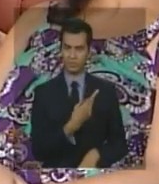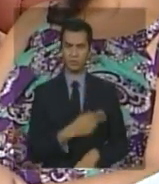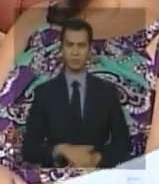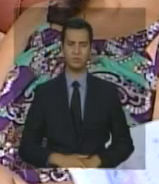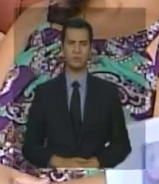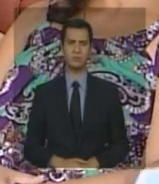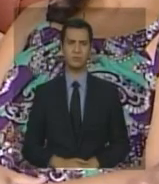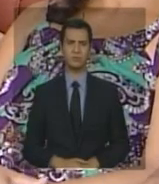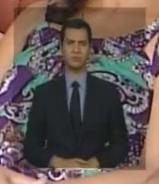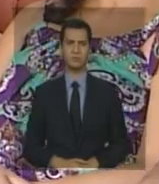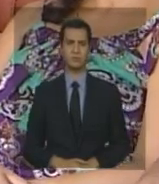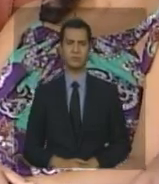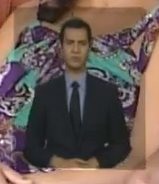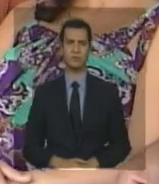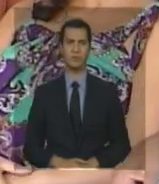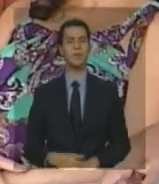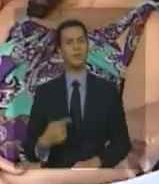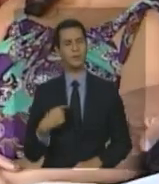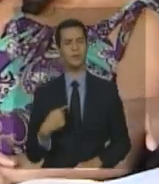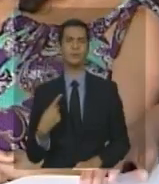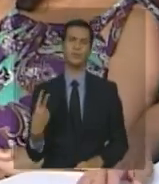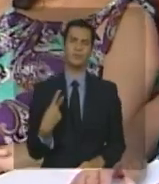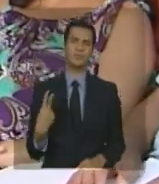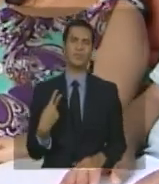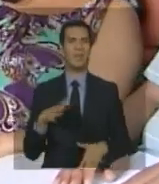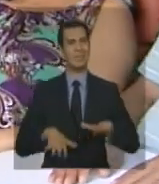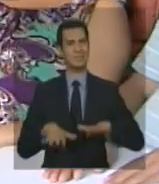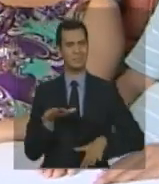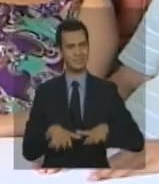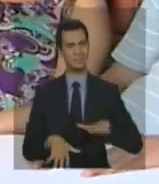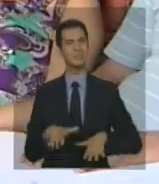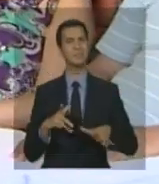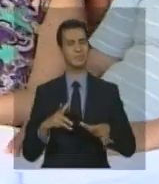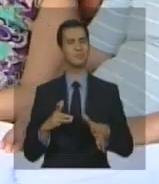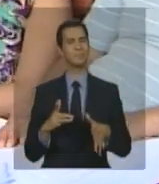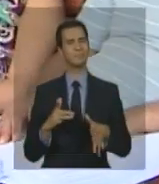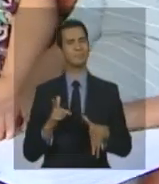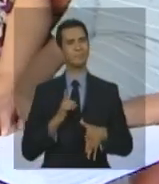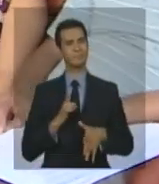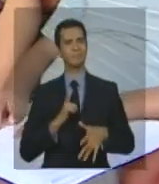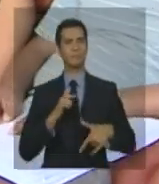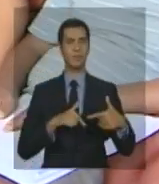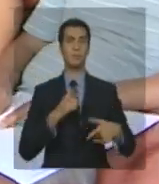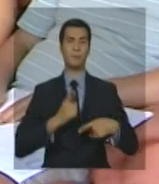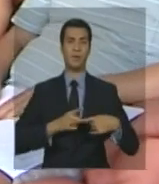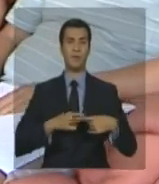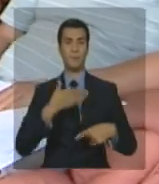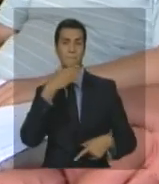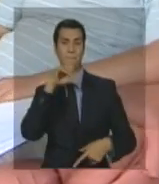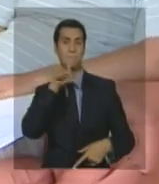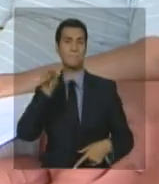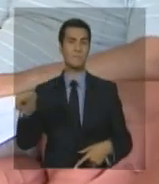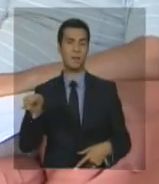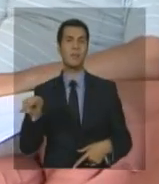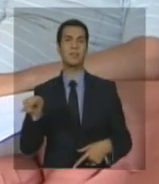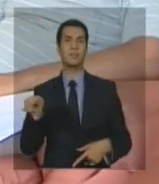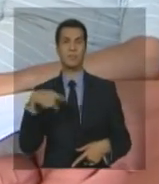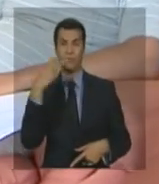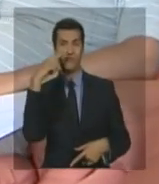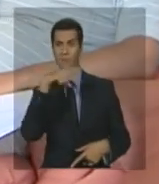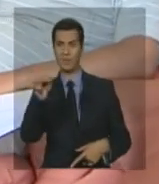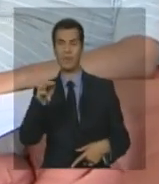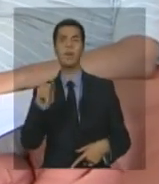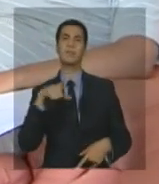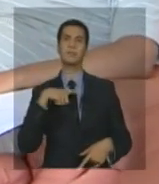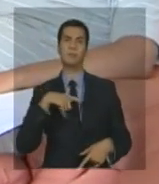dou. Eu vou falar bem. O Lucas aproveita que a mãe dele não vê, né? Pra jogar videogame. E a Eneida aproveita que o